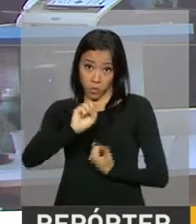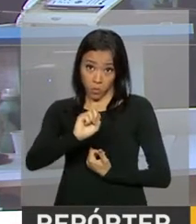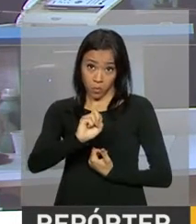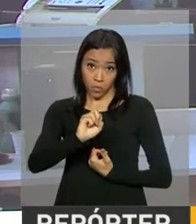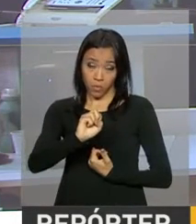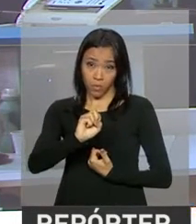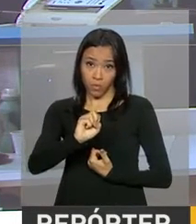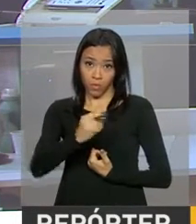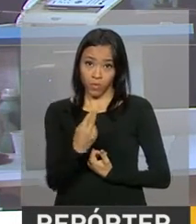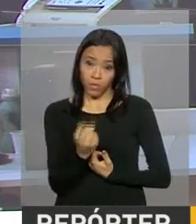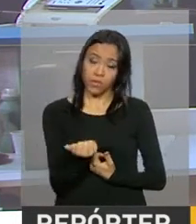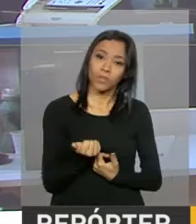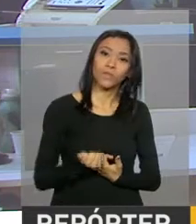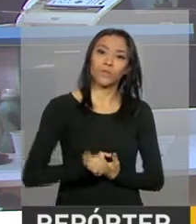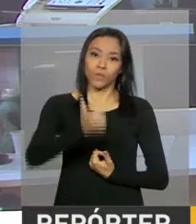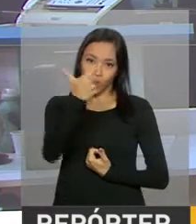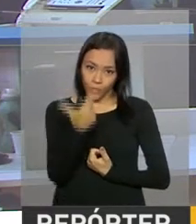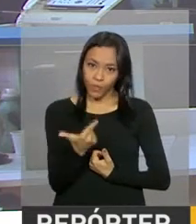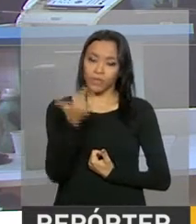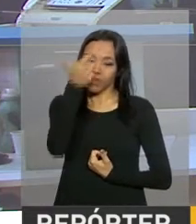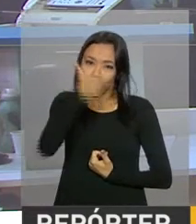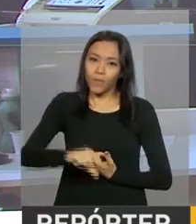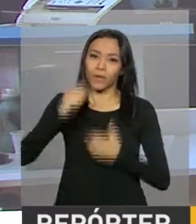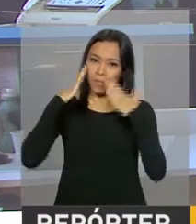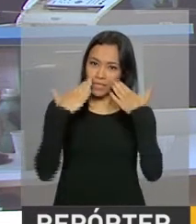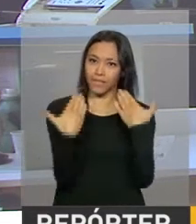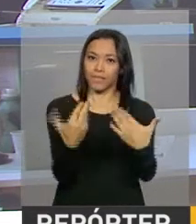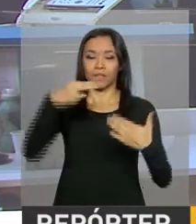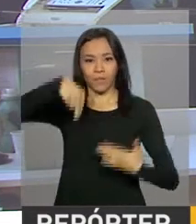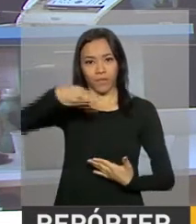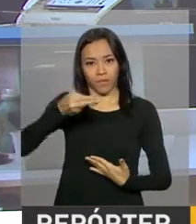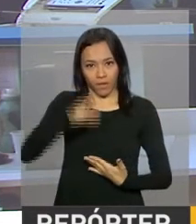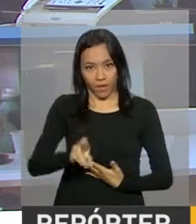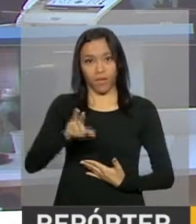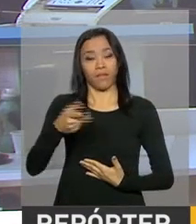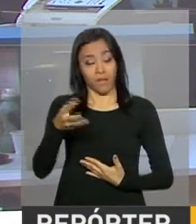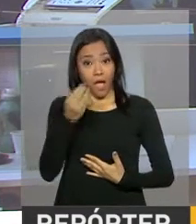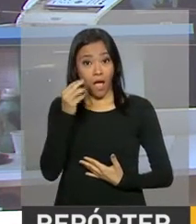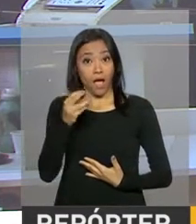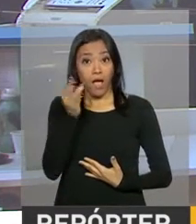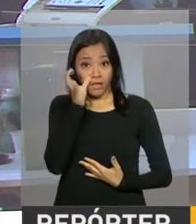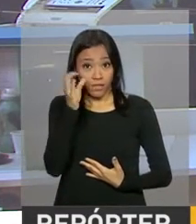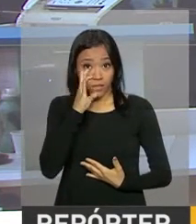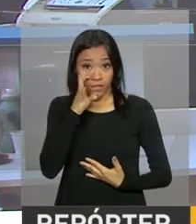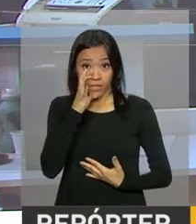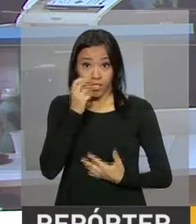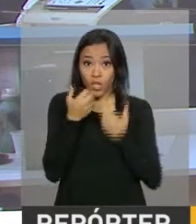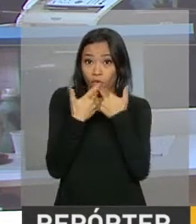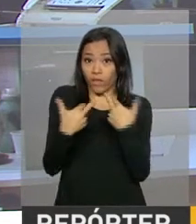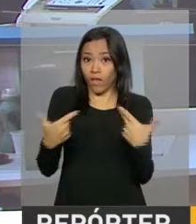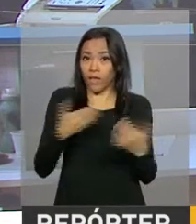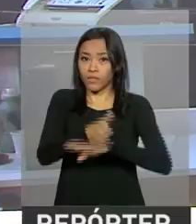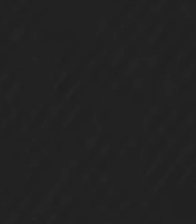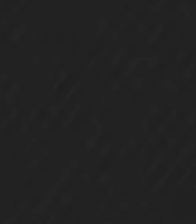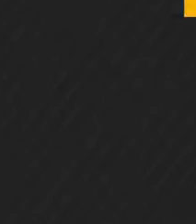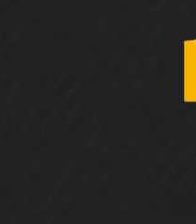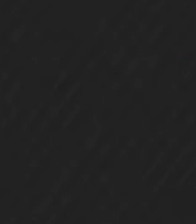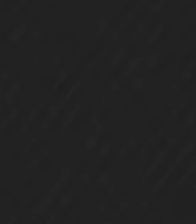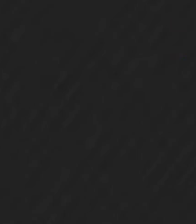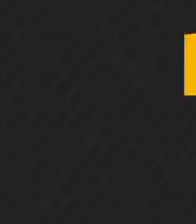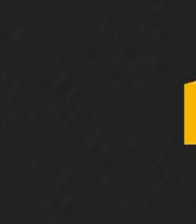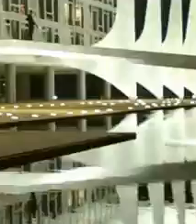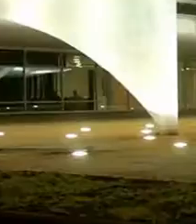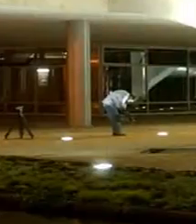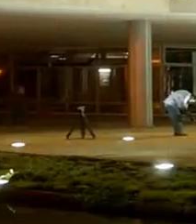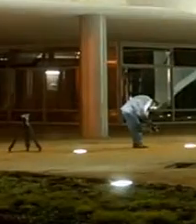o meio-dia na próxima edição do repórter nbr acompanhe também as novidades em nossas redes sociais